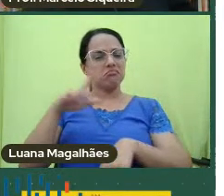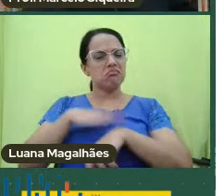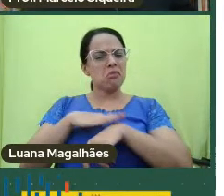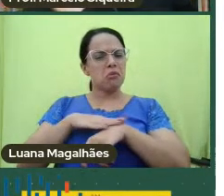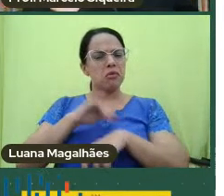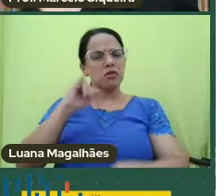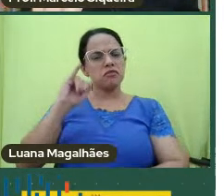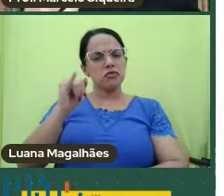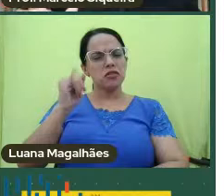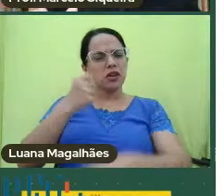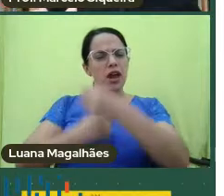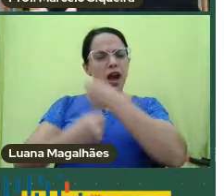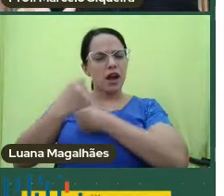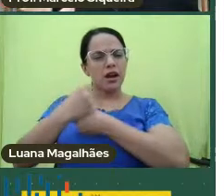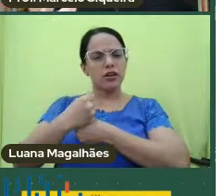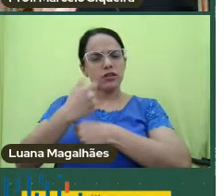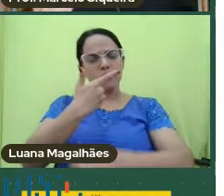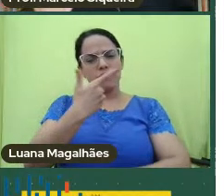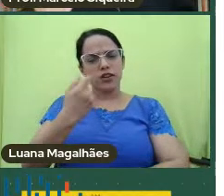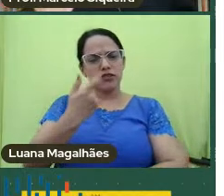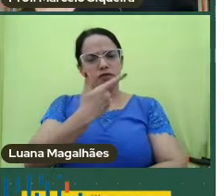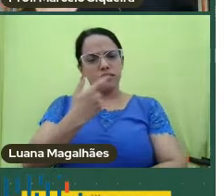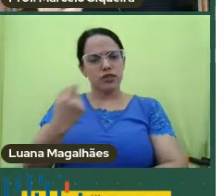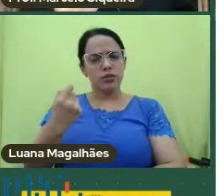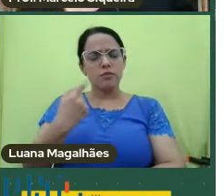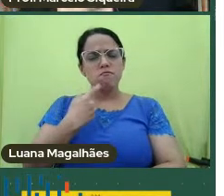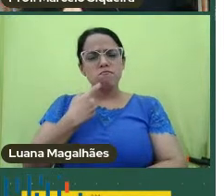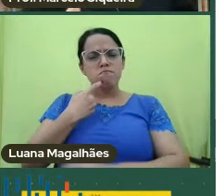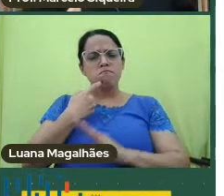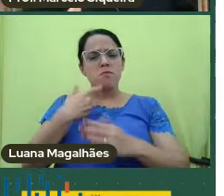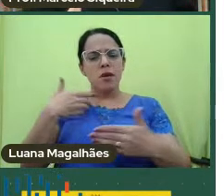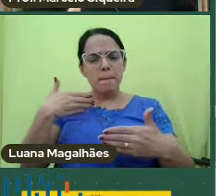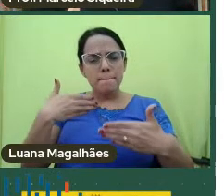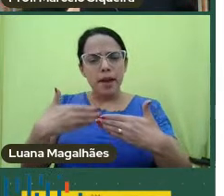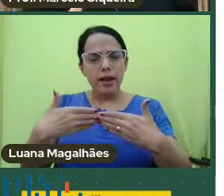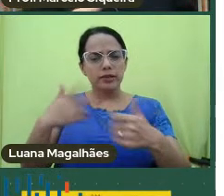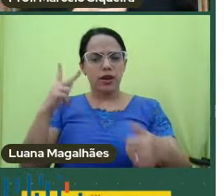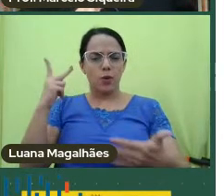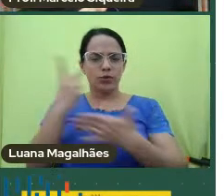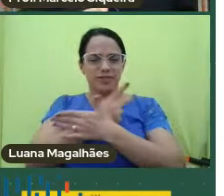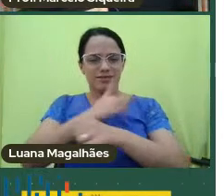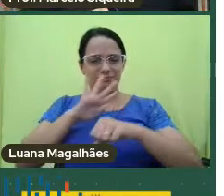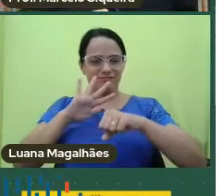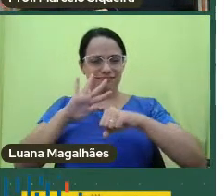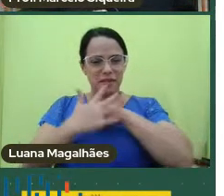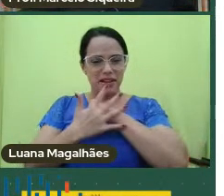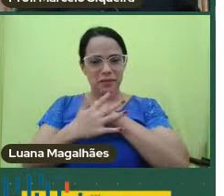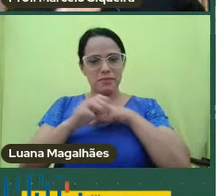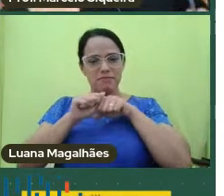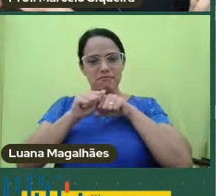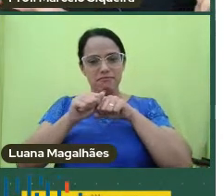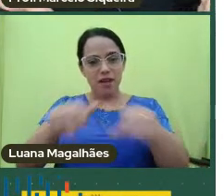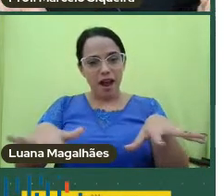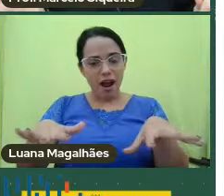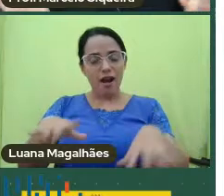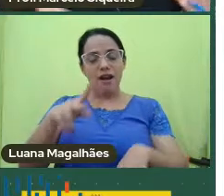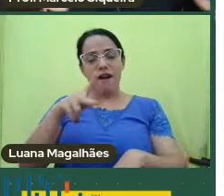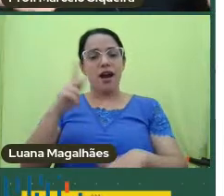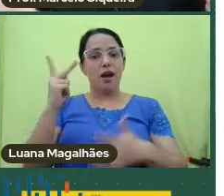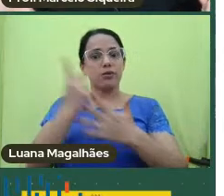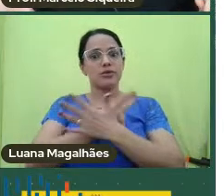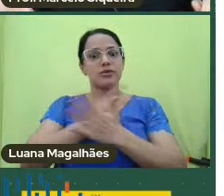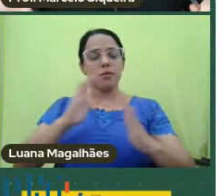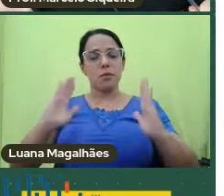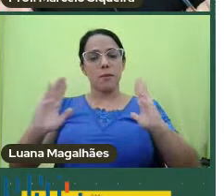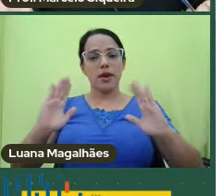janeiro de 2020, um pouco antes da pandemia, quando esse tempo ele é feito, você